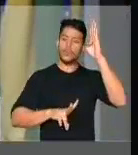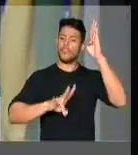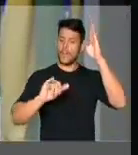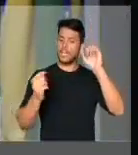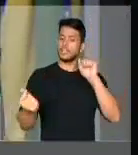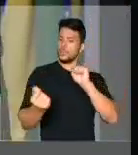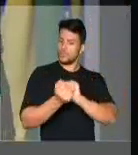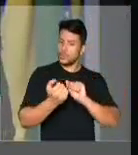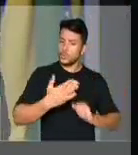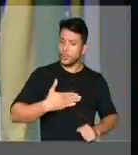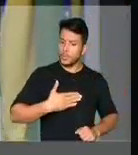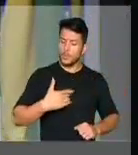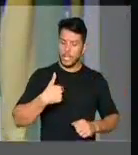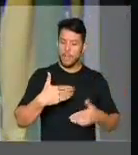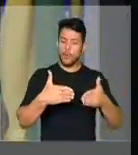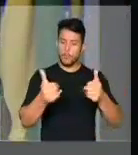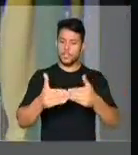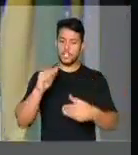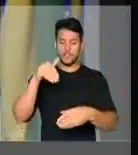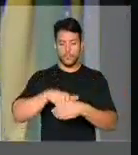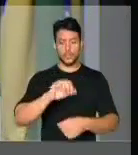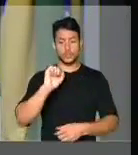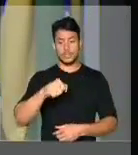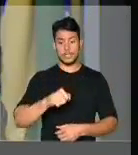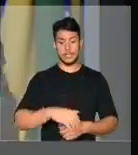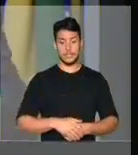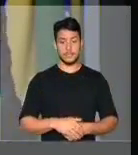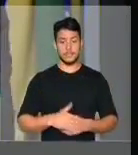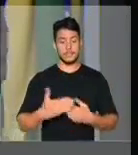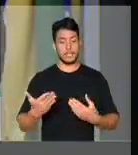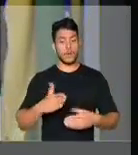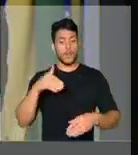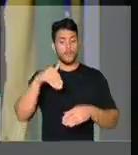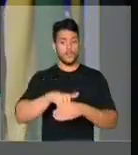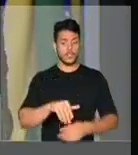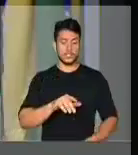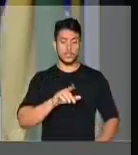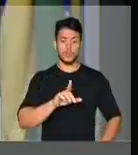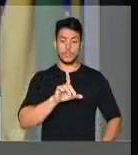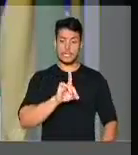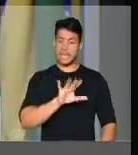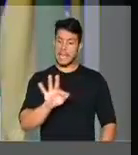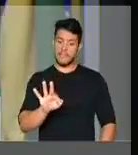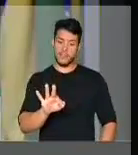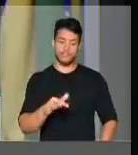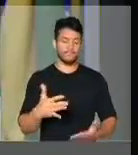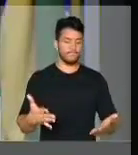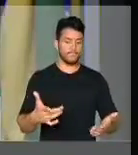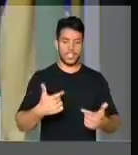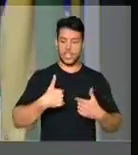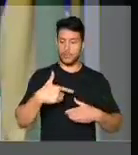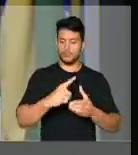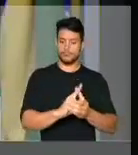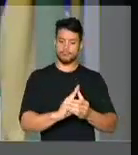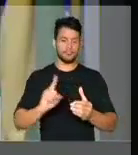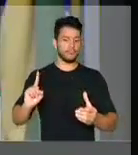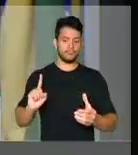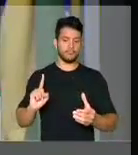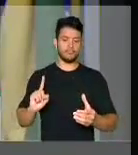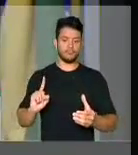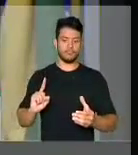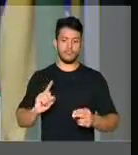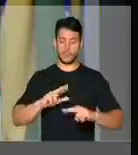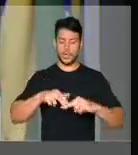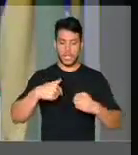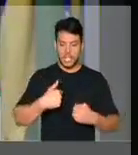ruas pedindo voto para ele. Com relação à eleição de segundo turno no GDF, eu estou fora, porque eu não